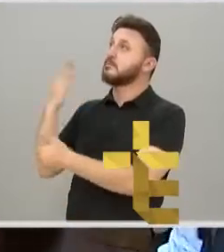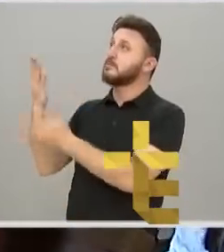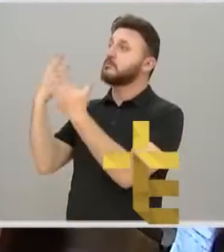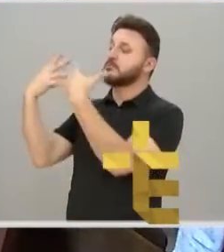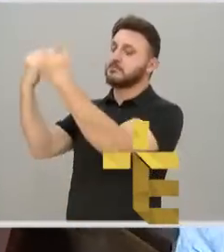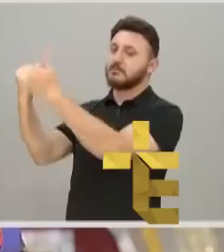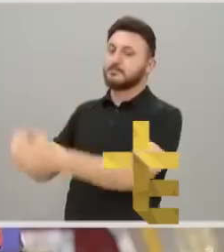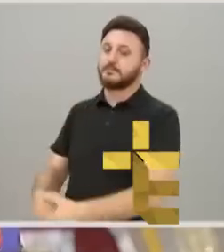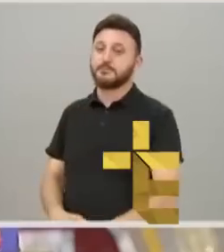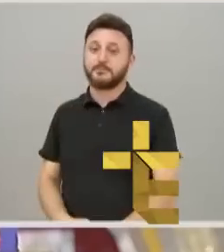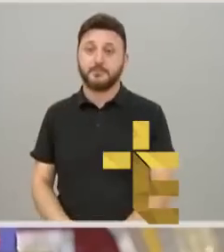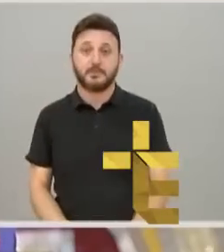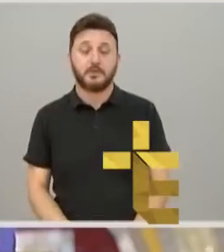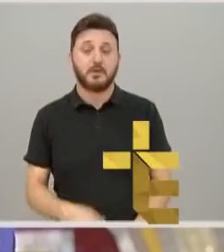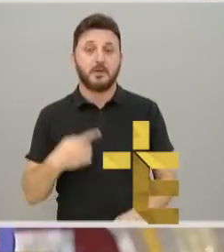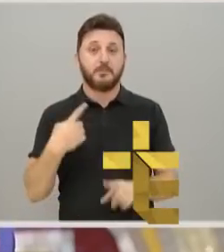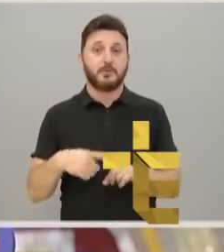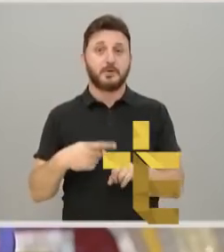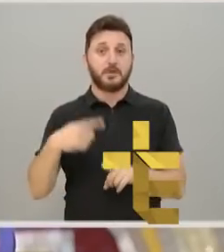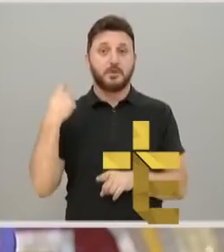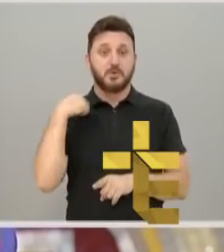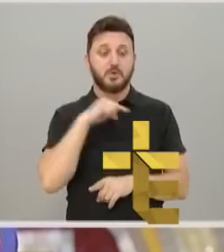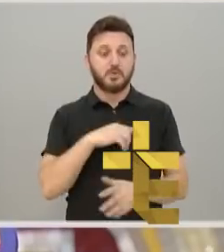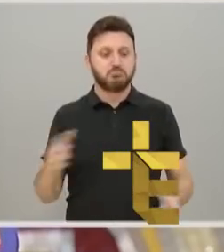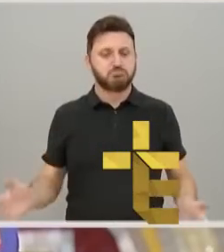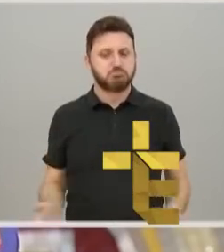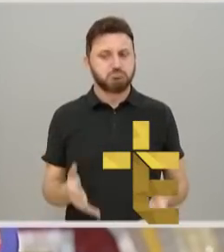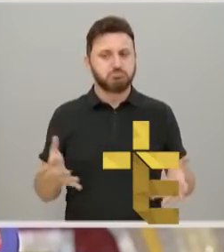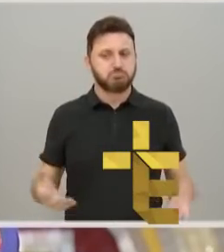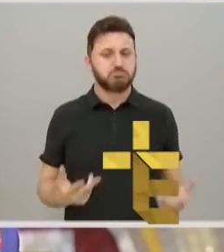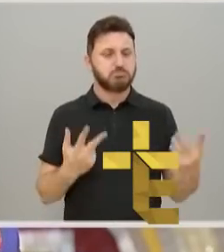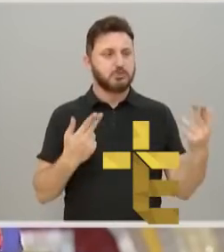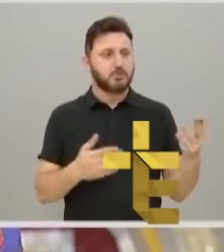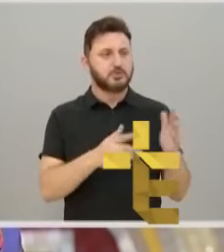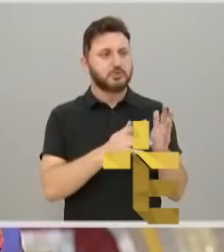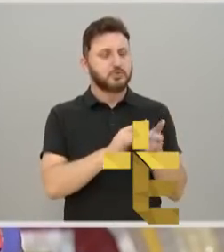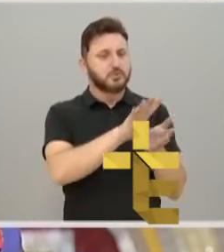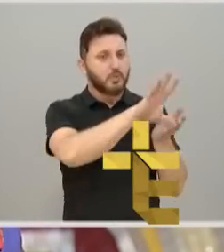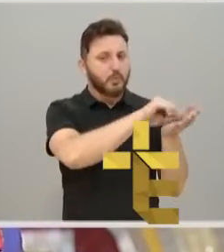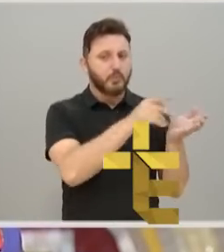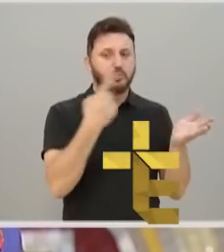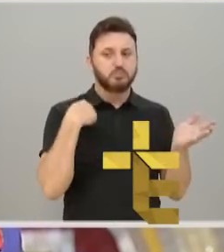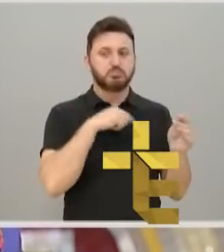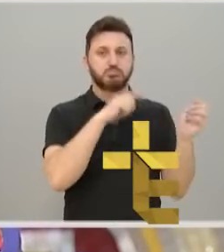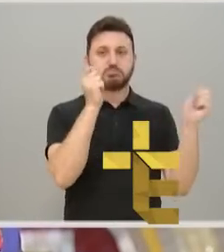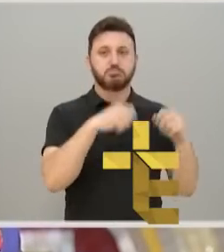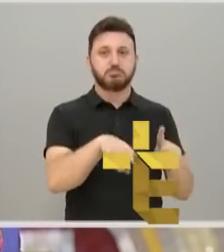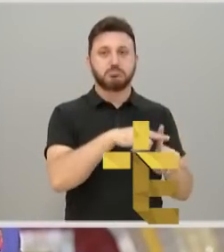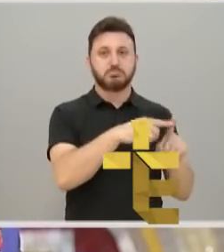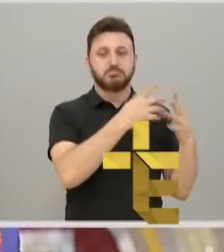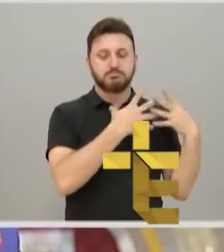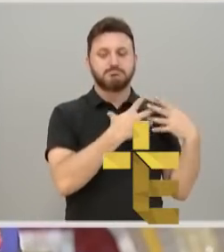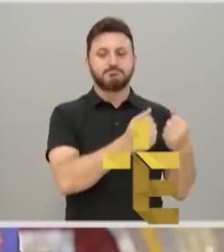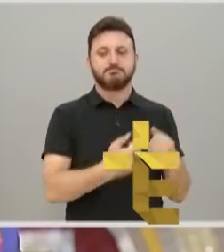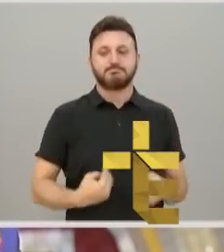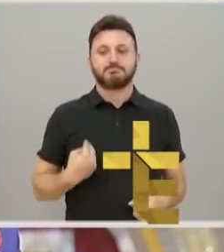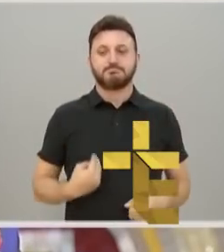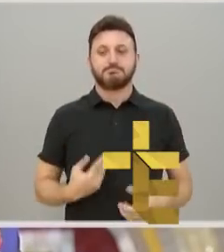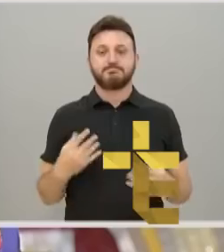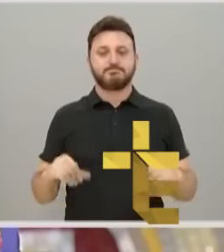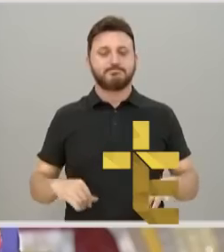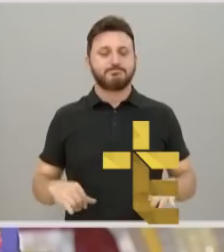nossa súplica. Para que, motivados pelo exemplo de Jesus, aceitemos a cruz em nossa vida